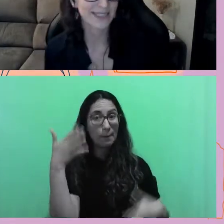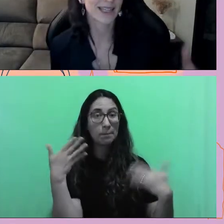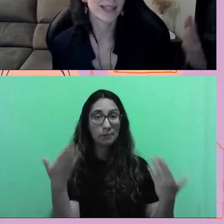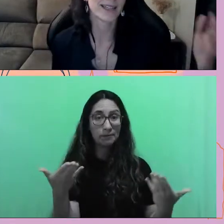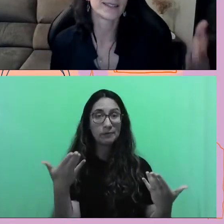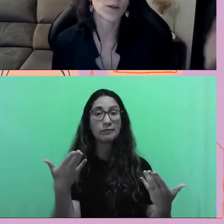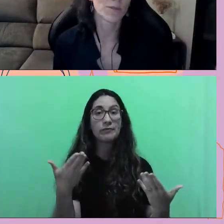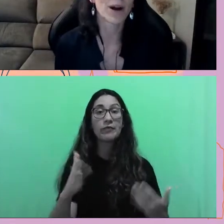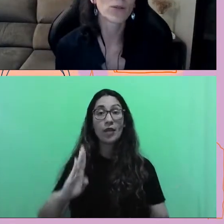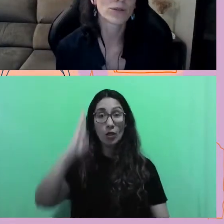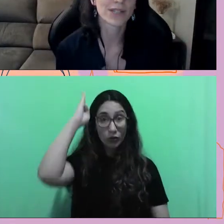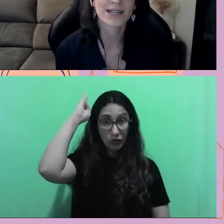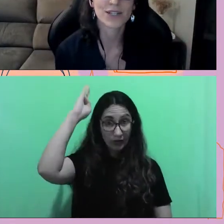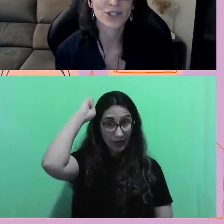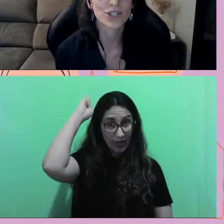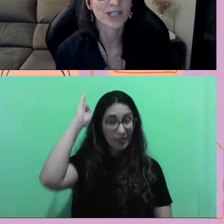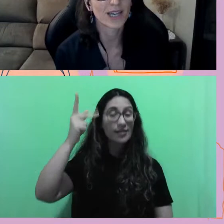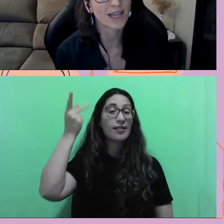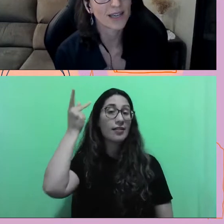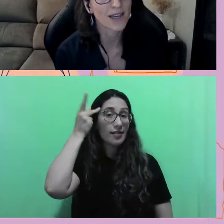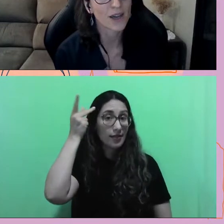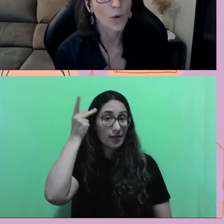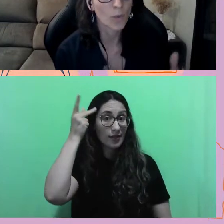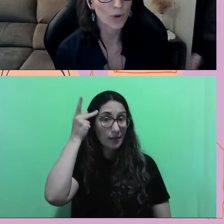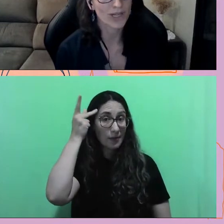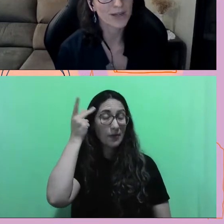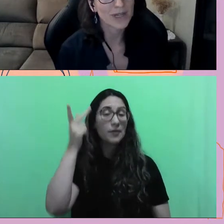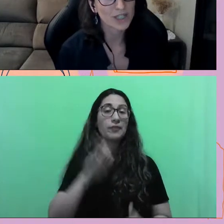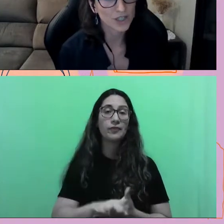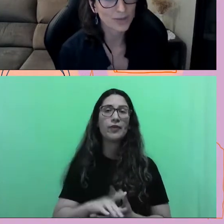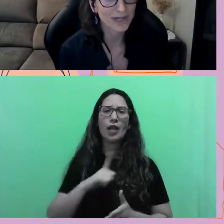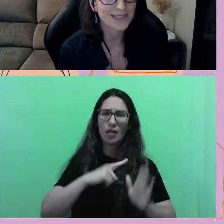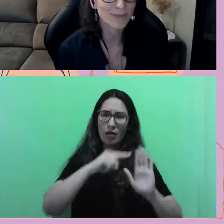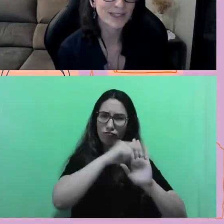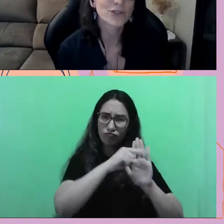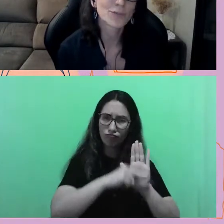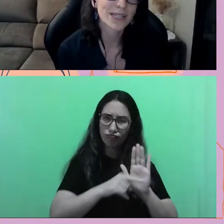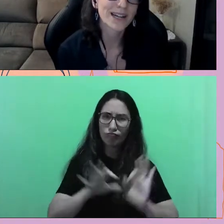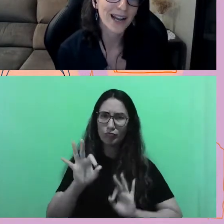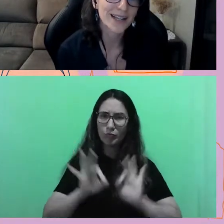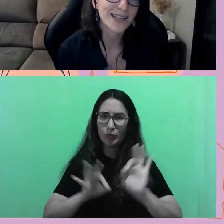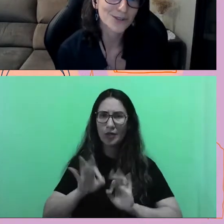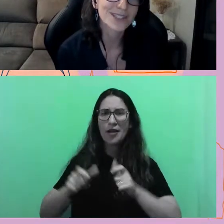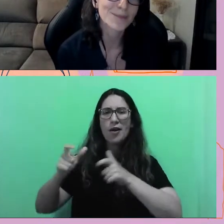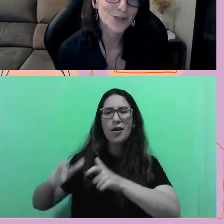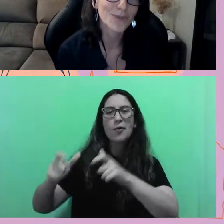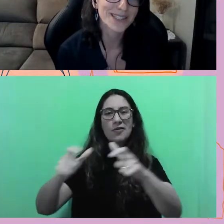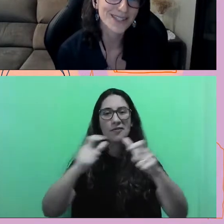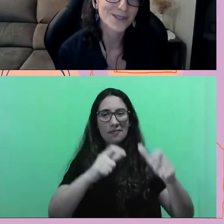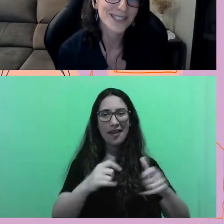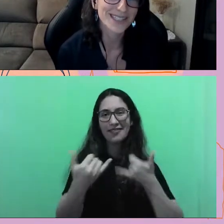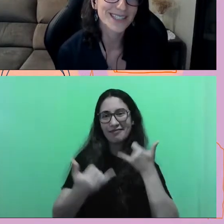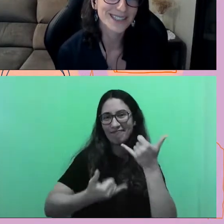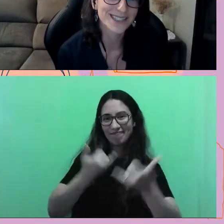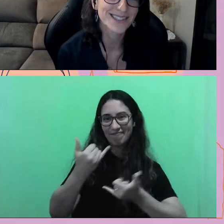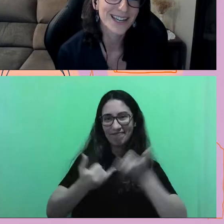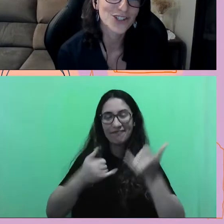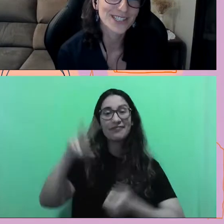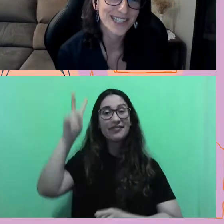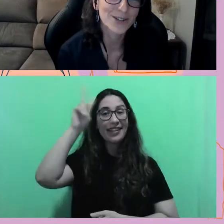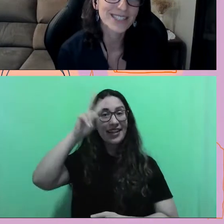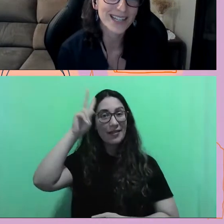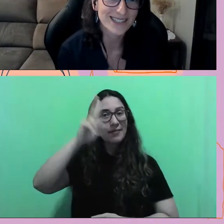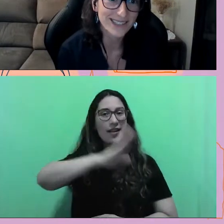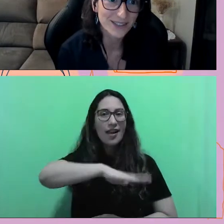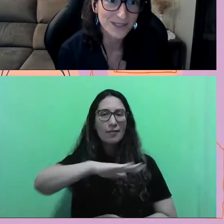aqui no SESC São Paulo, né, a gente tem um programa que chama Espaço de Brincar, que é justamente pensando nas crianças, né,